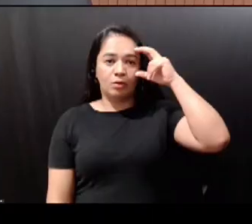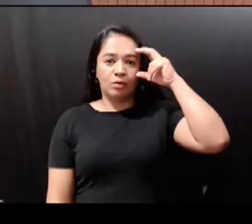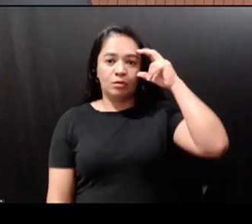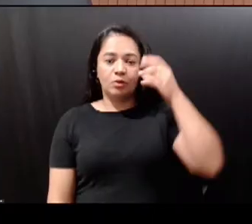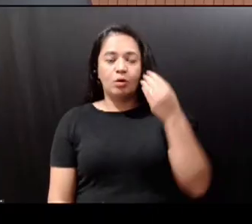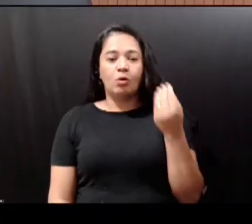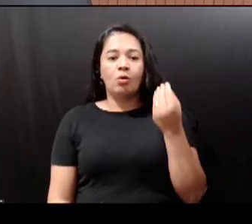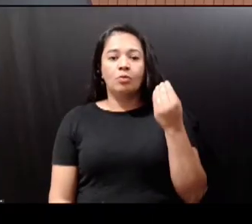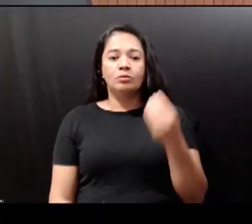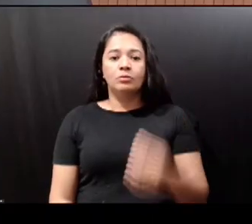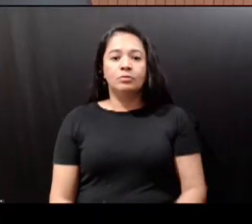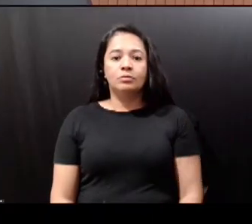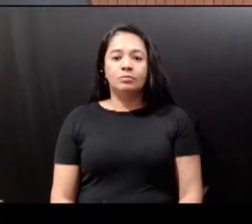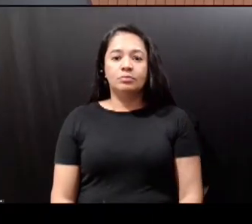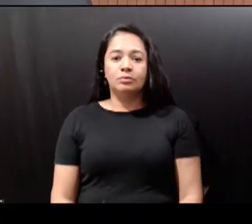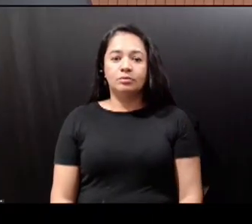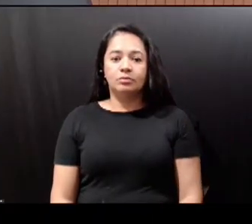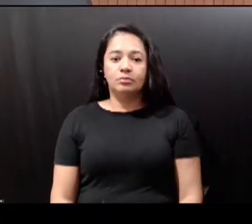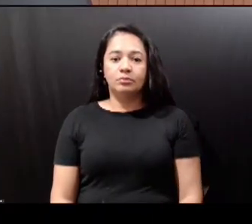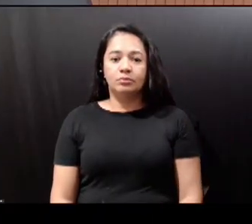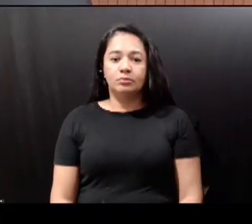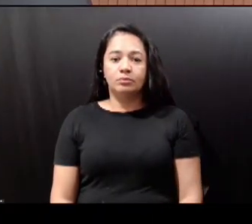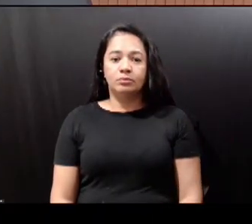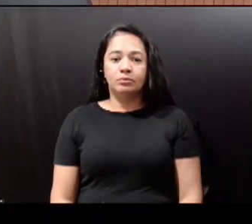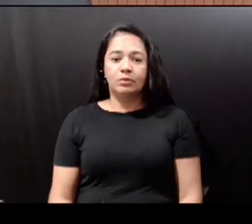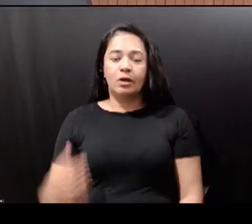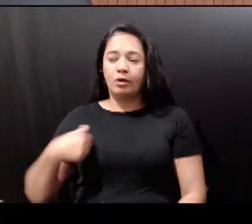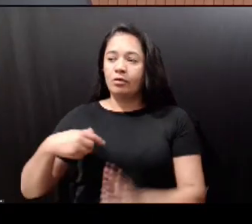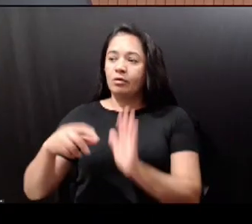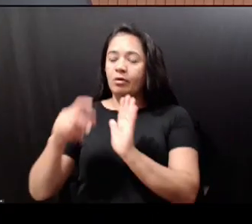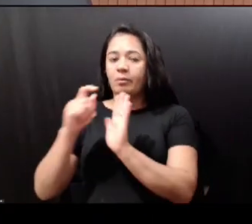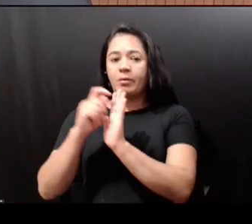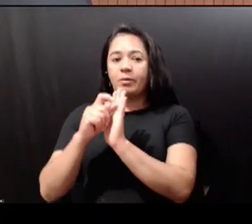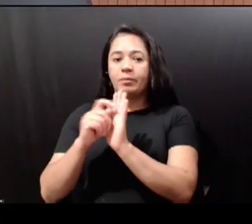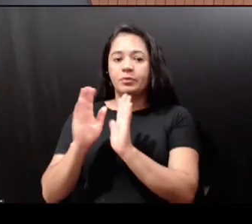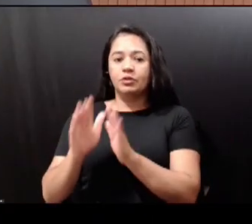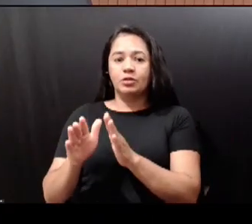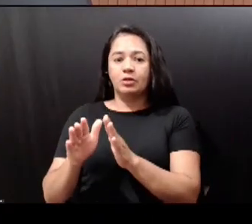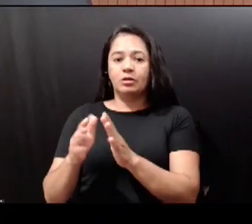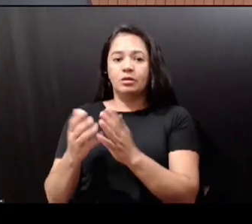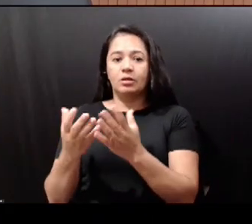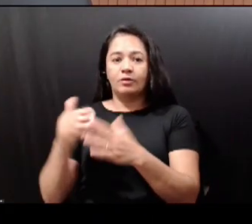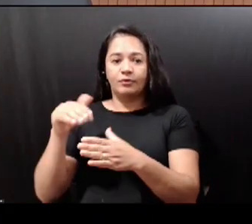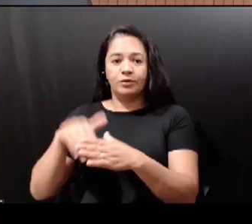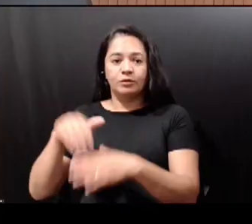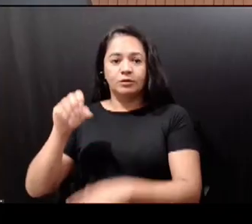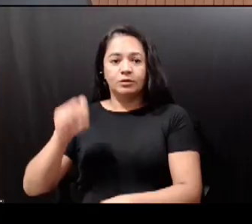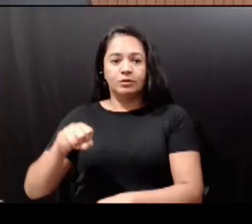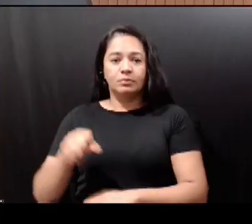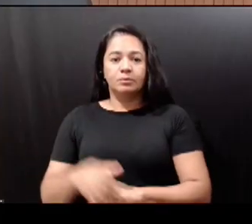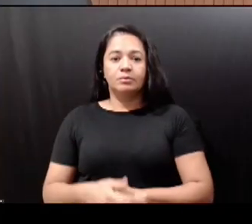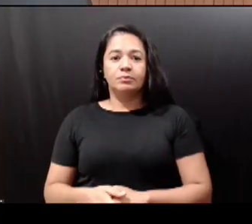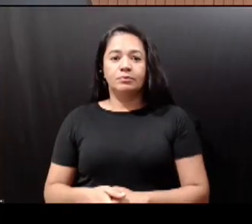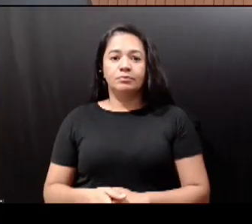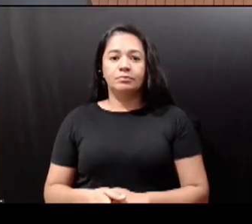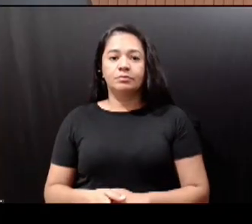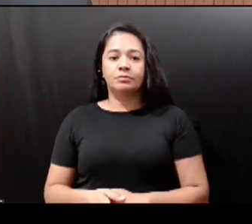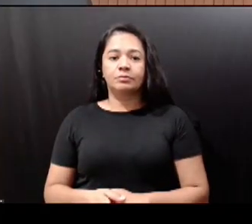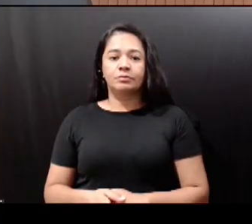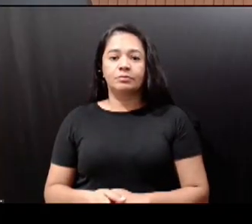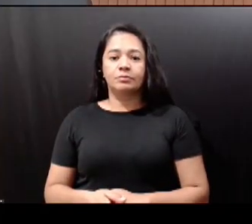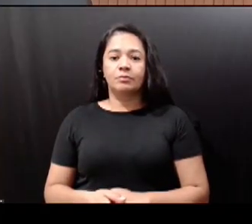Eu fui um relator, senhor presidente, já dei o meu voto favorável. Positivo. Como vota o